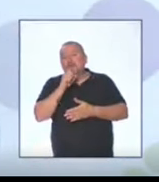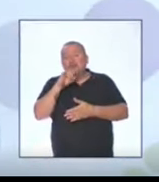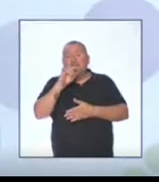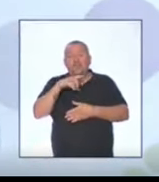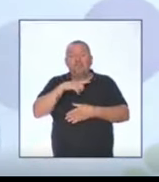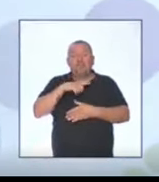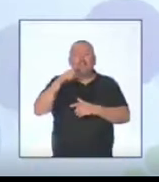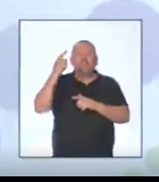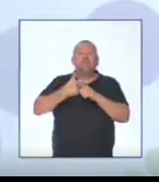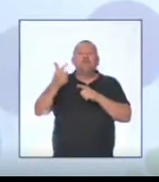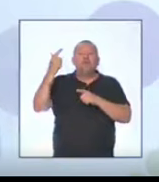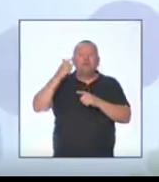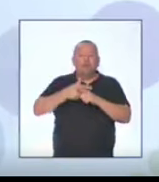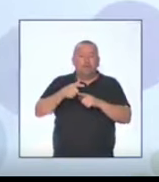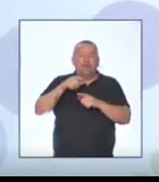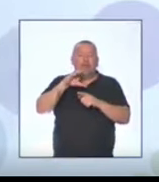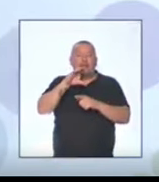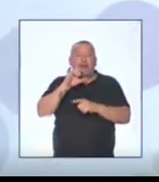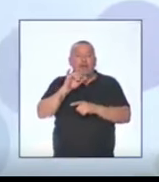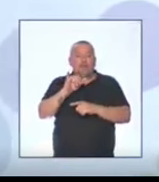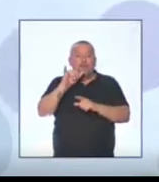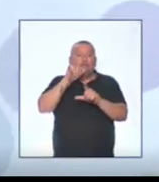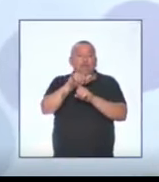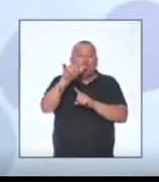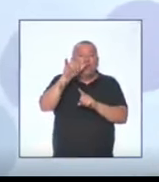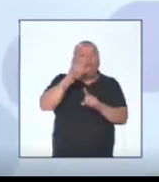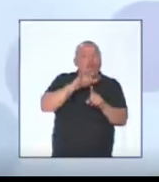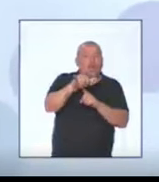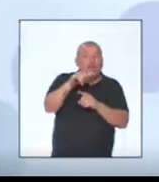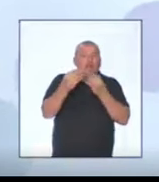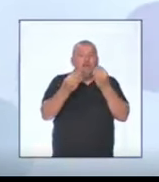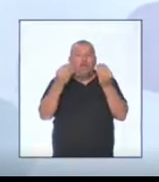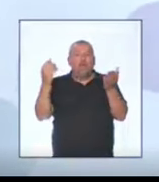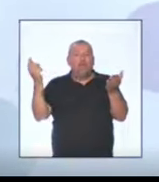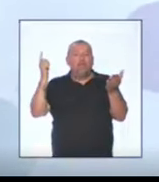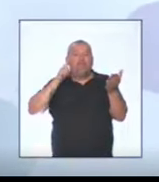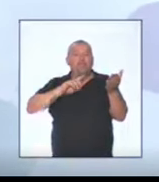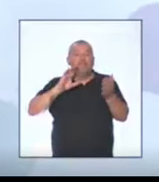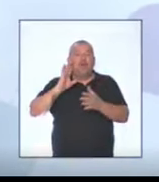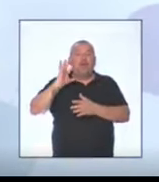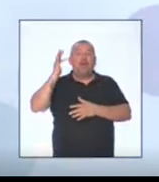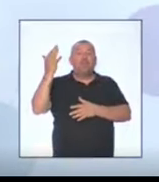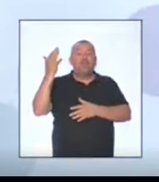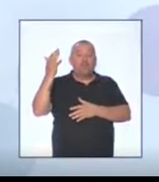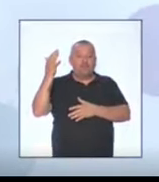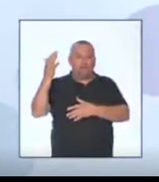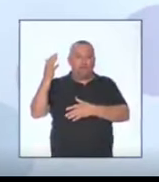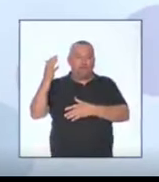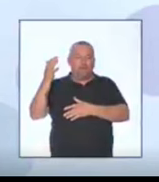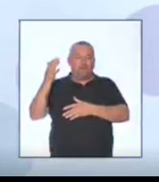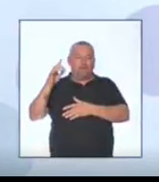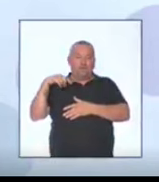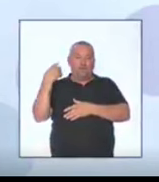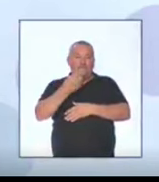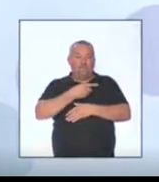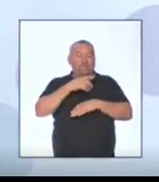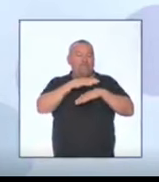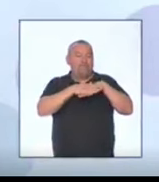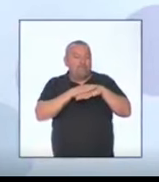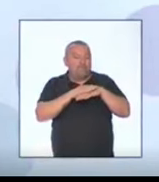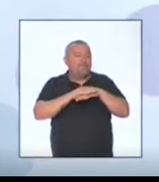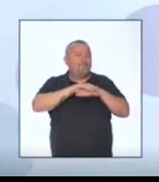passou por alguma situação de cyberbullying. E como foi que conseguiu resolver essa situação, né? Nós vamos aqui conversar